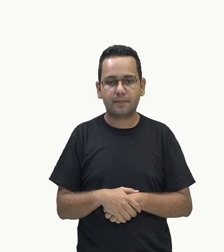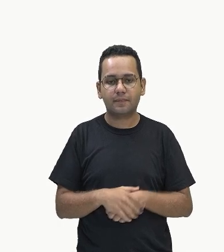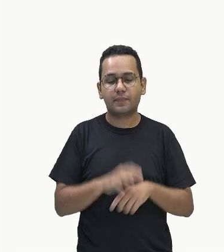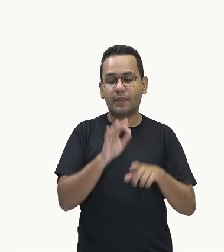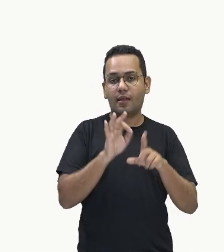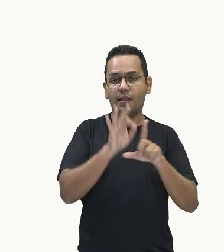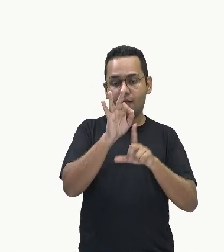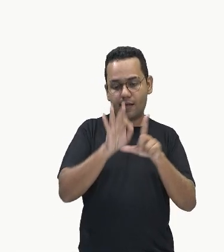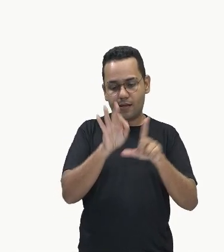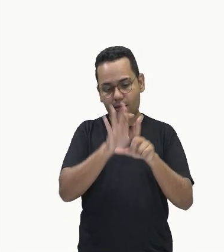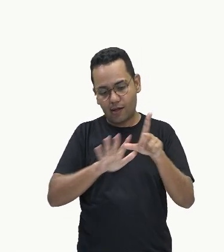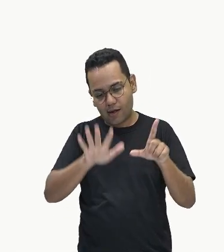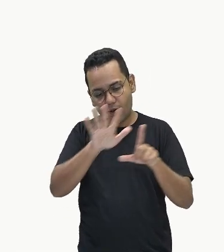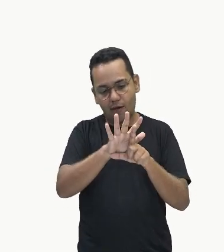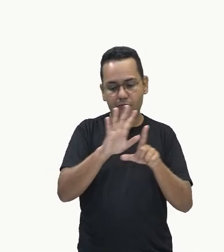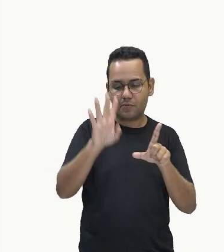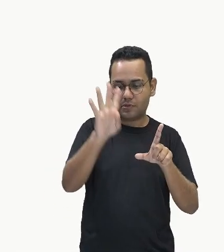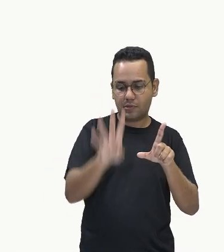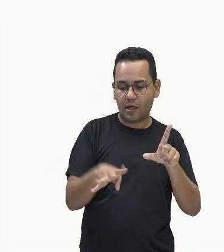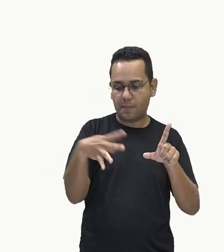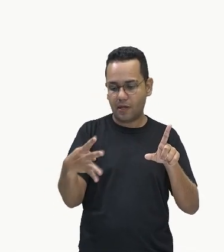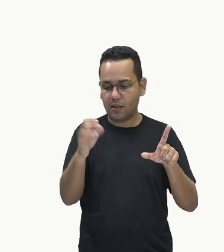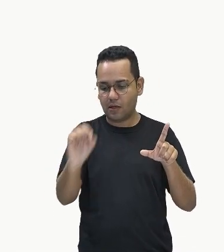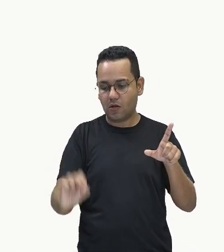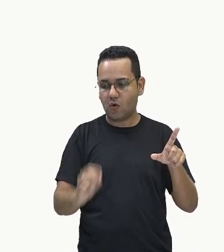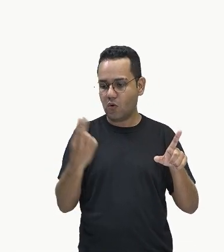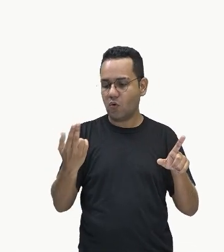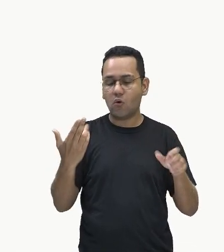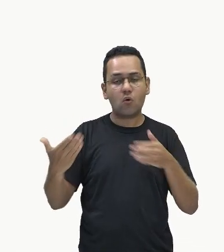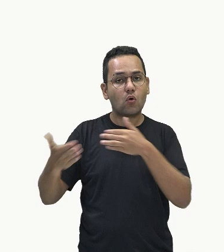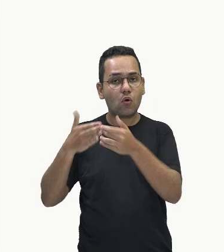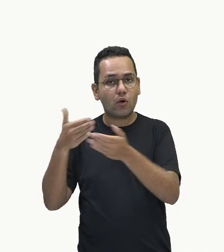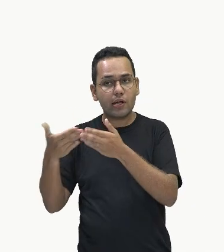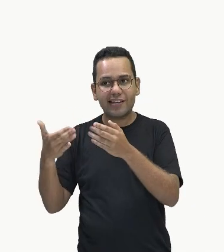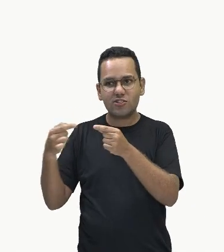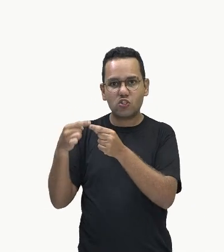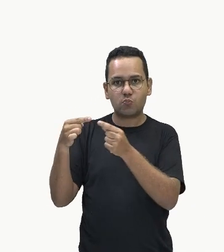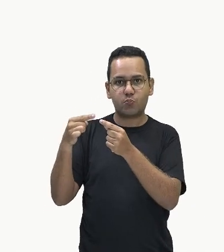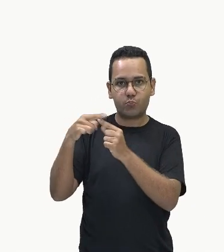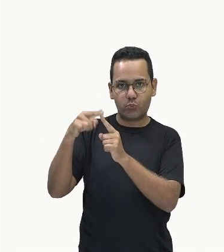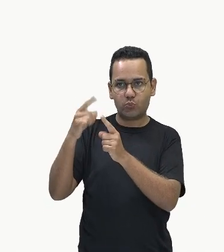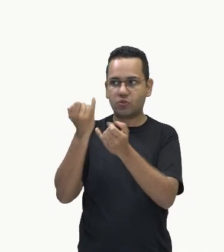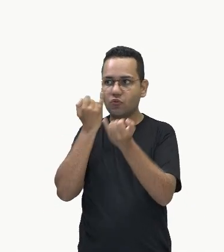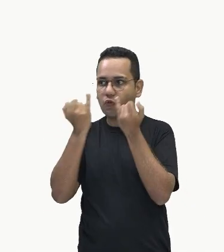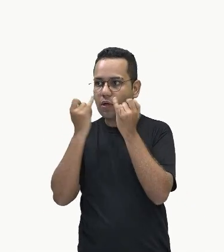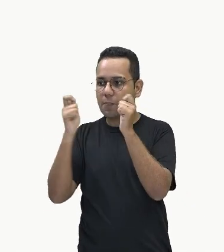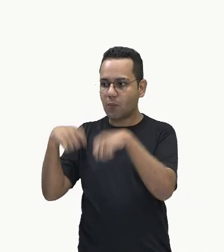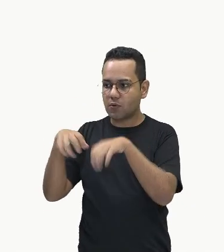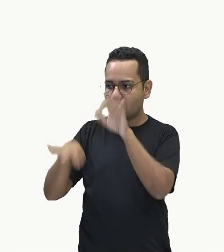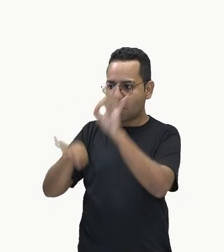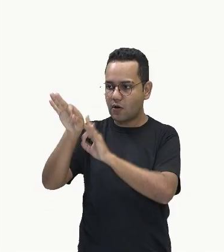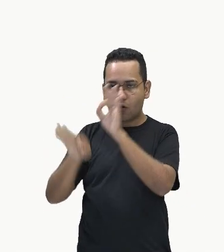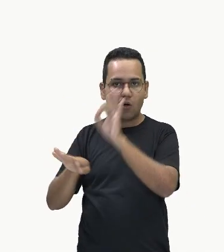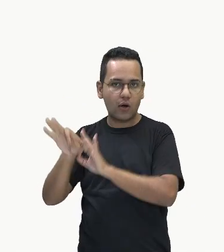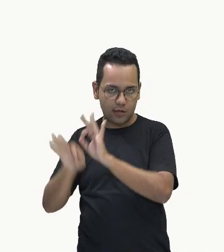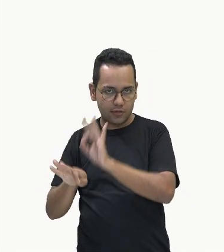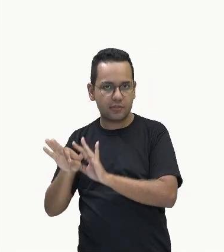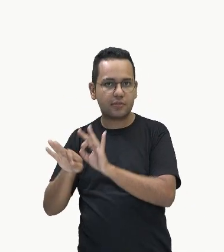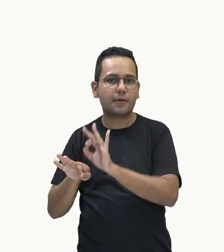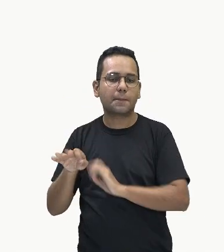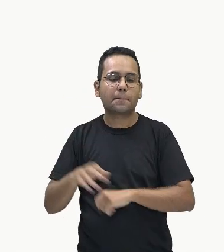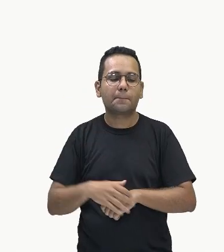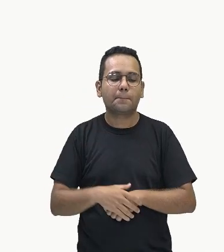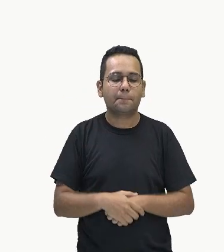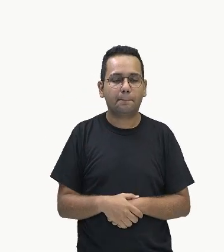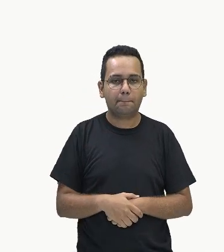para representação, tabelas ou qualquer coisa que a gente possa conseguir organizar, né, essas informações,